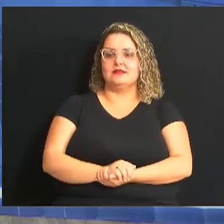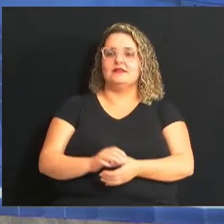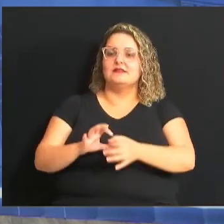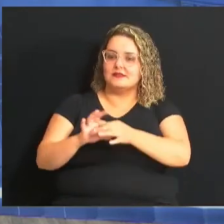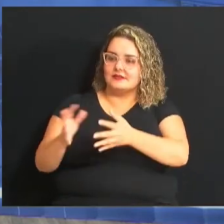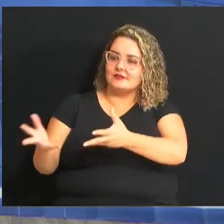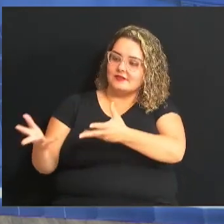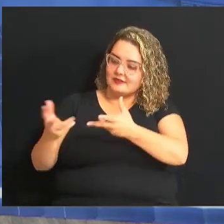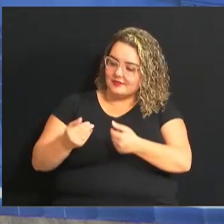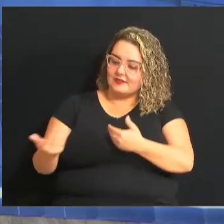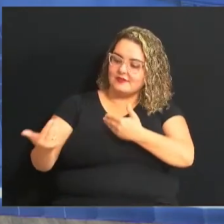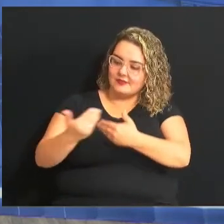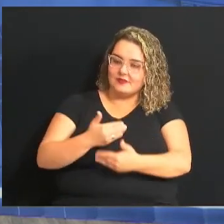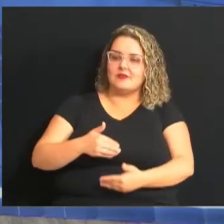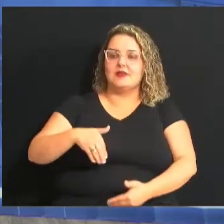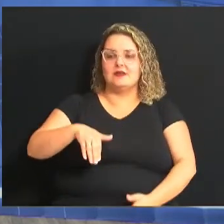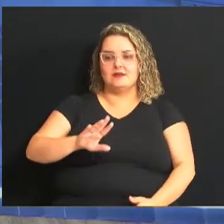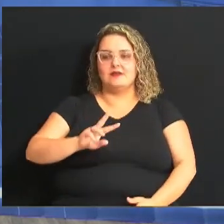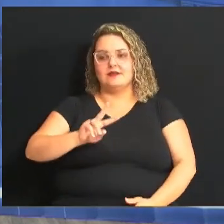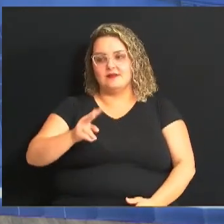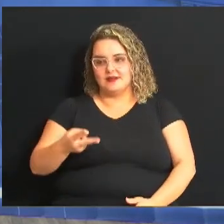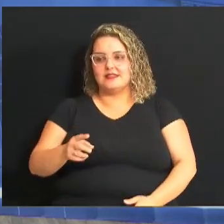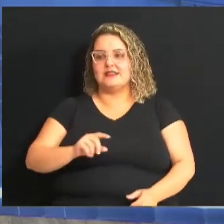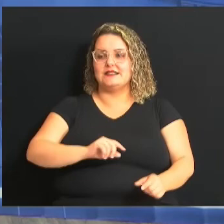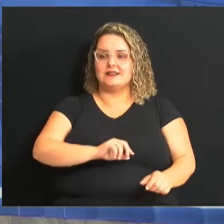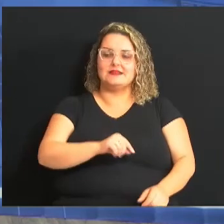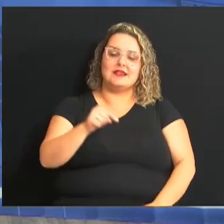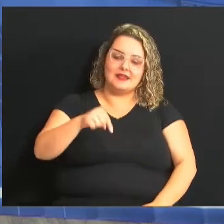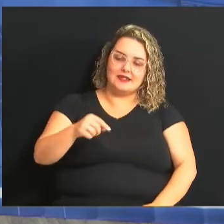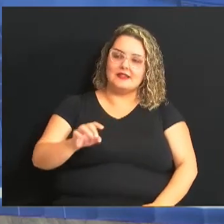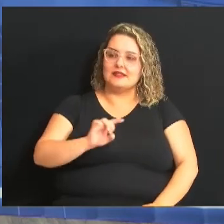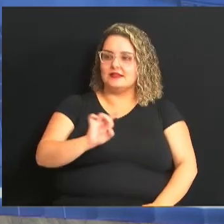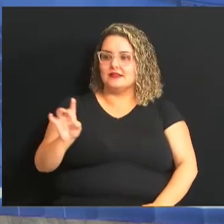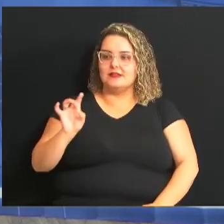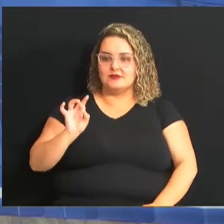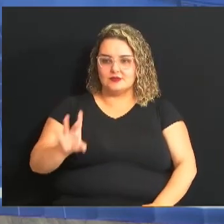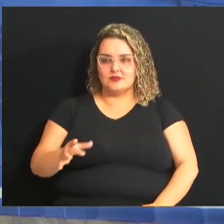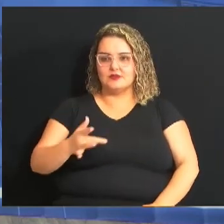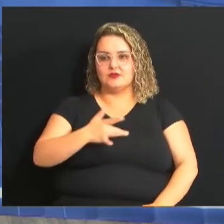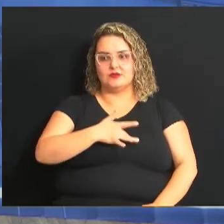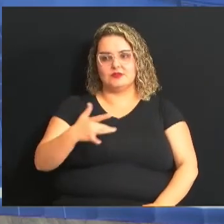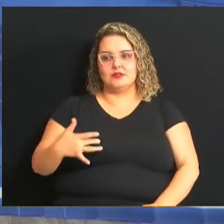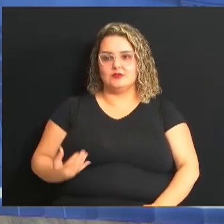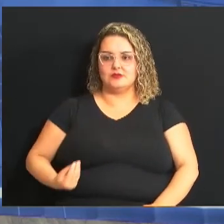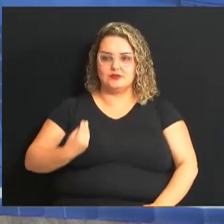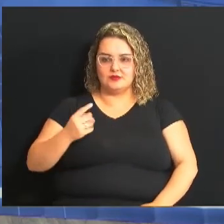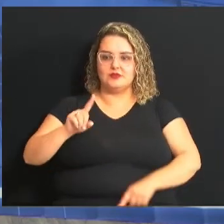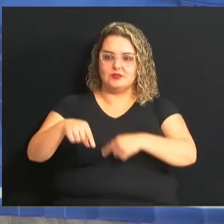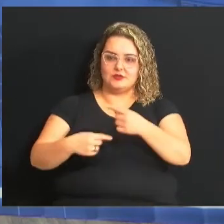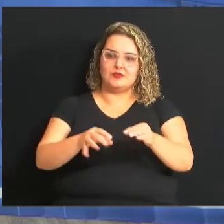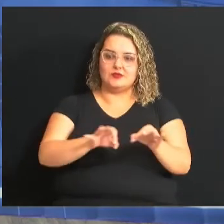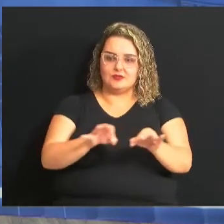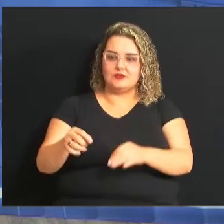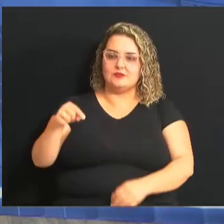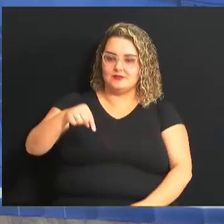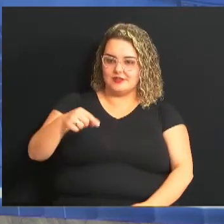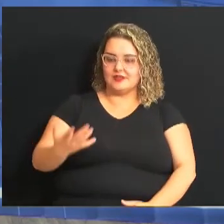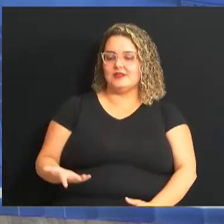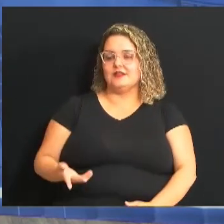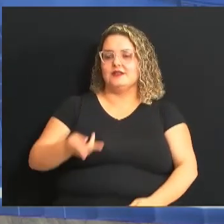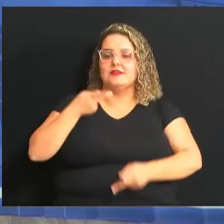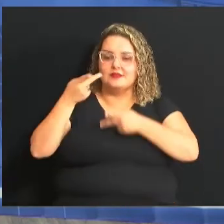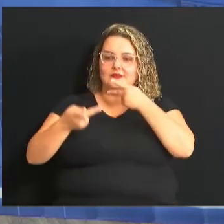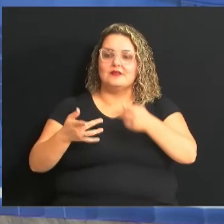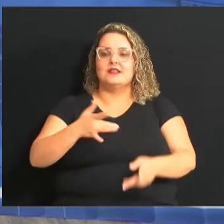para você participar várias e várias vezes, não só do Saúde e Vida, mas do Saúde Agora e de outros programas aqui que a gente fala sobre